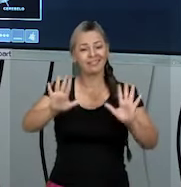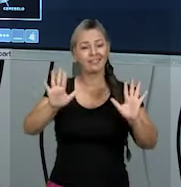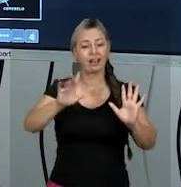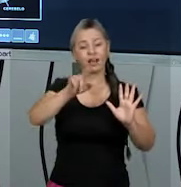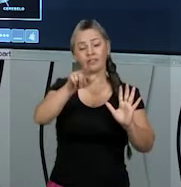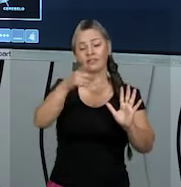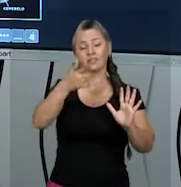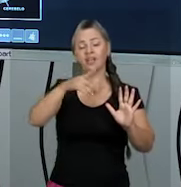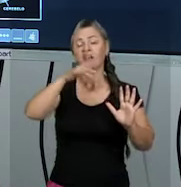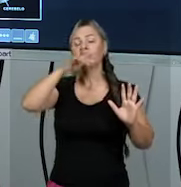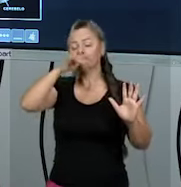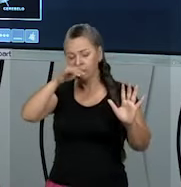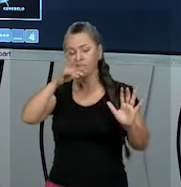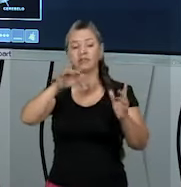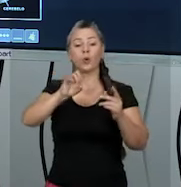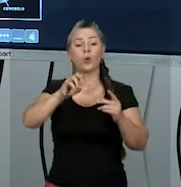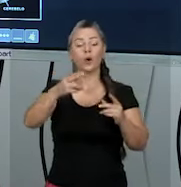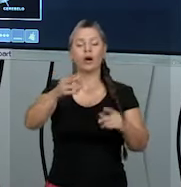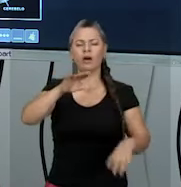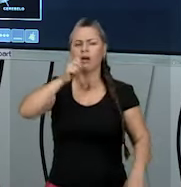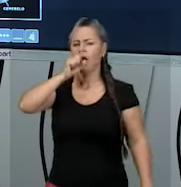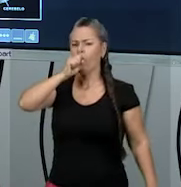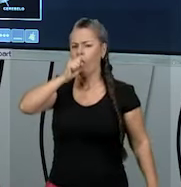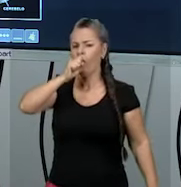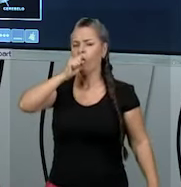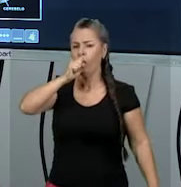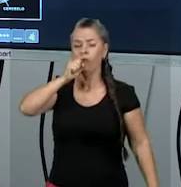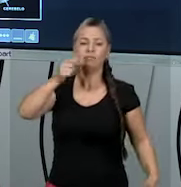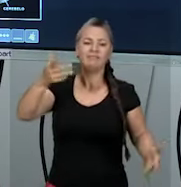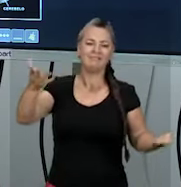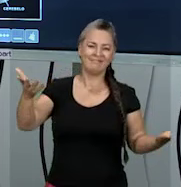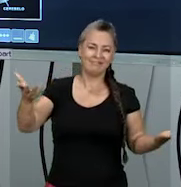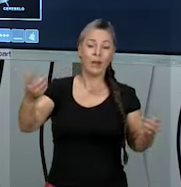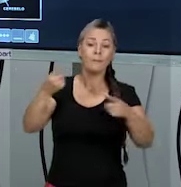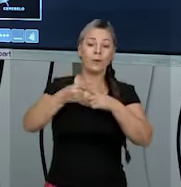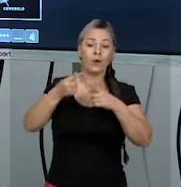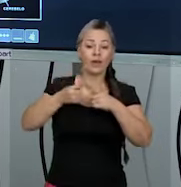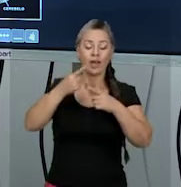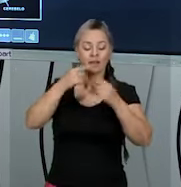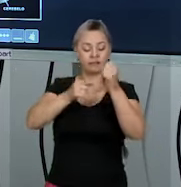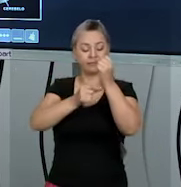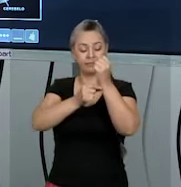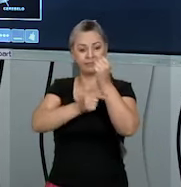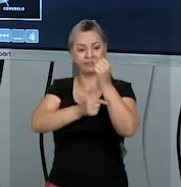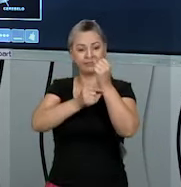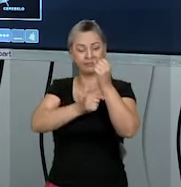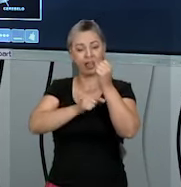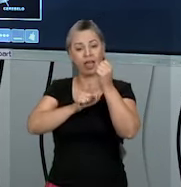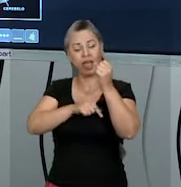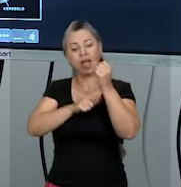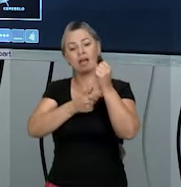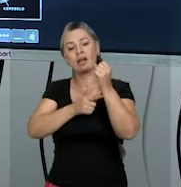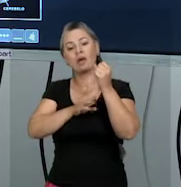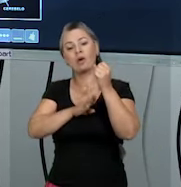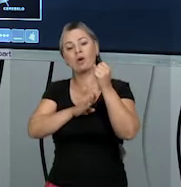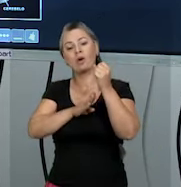espirra por um controle do cérebro, aliás, do bulbo, involuntário.